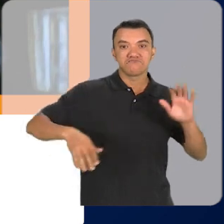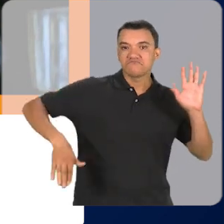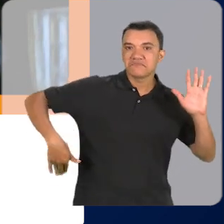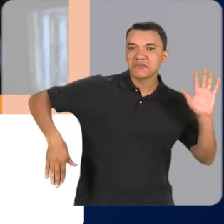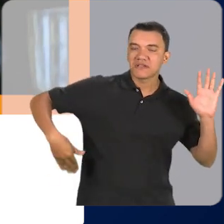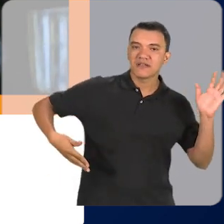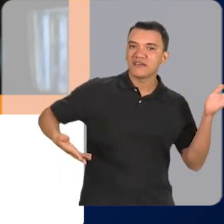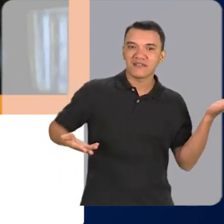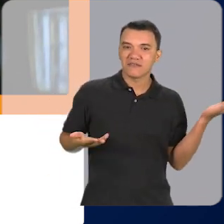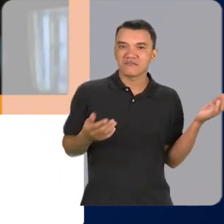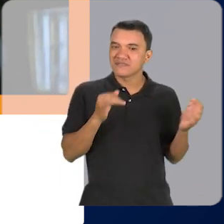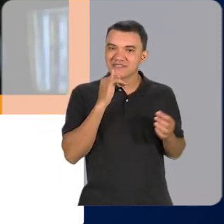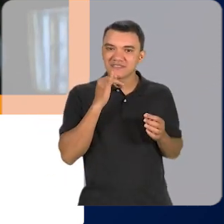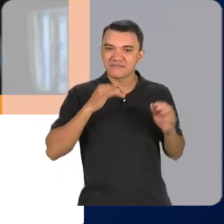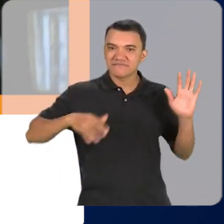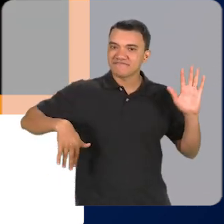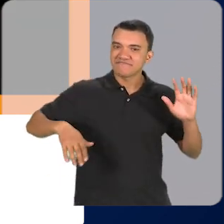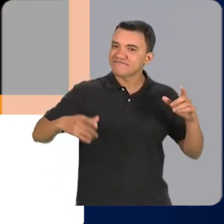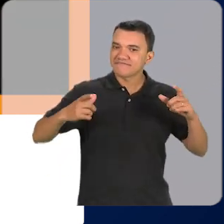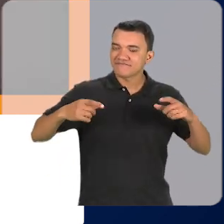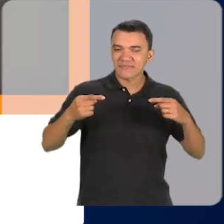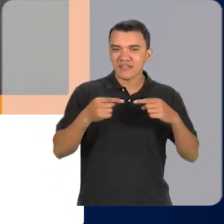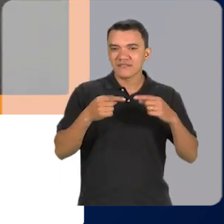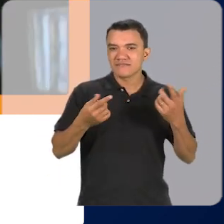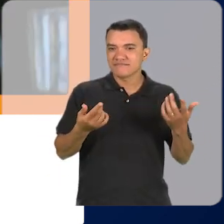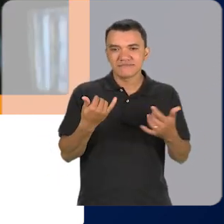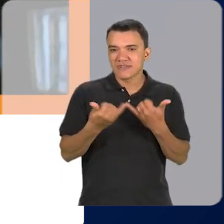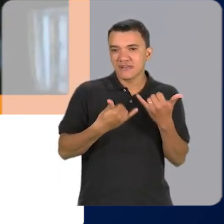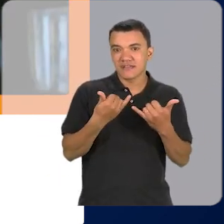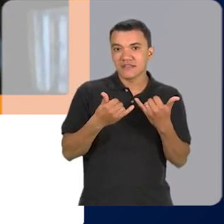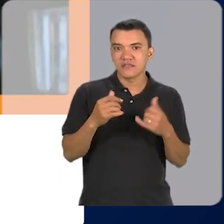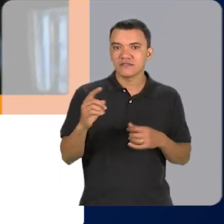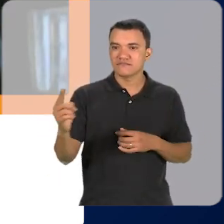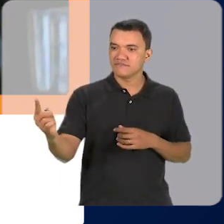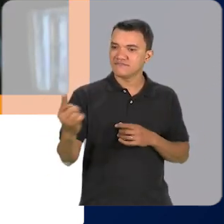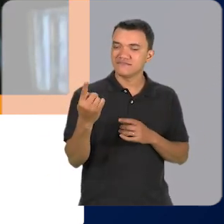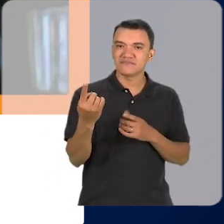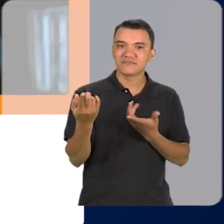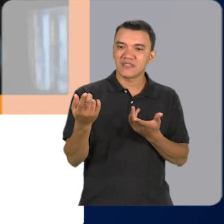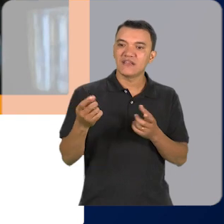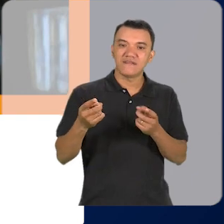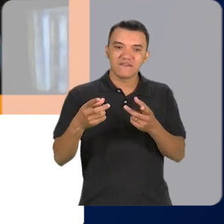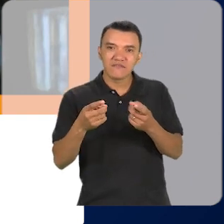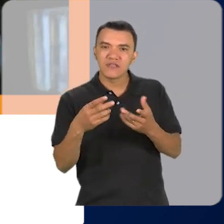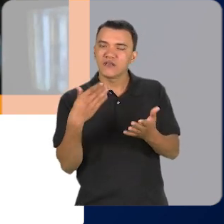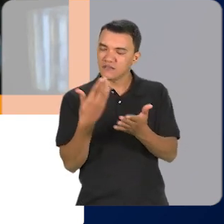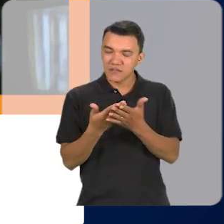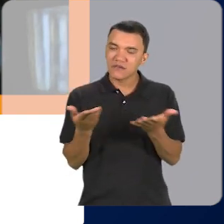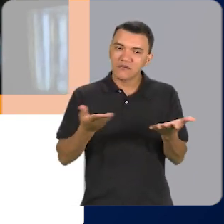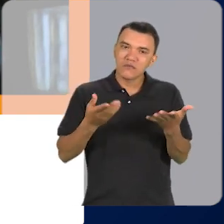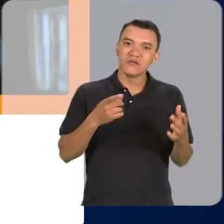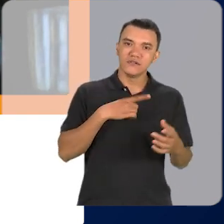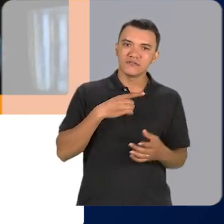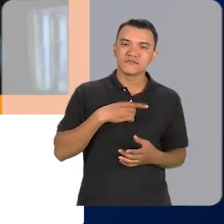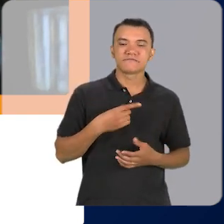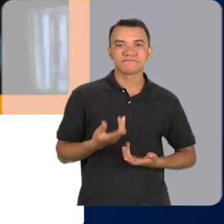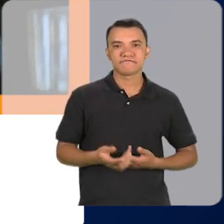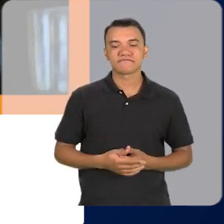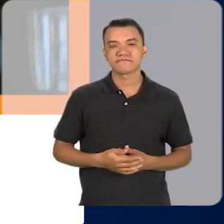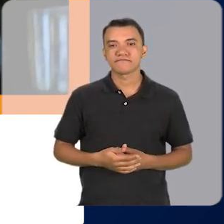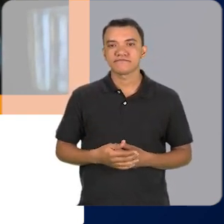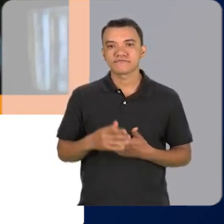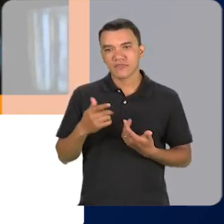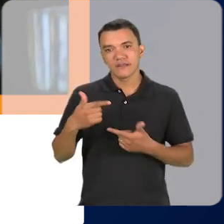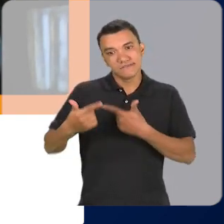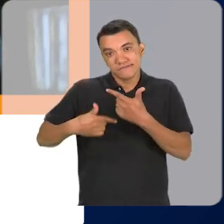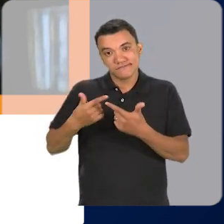mesmo, né, na própria praia, um espaço, né, de lazer, e a gente se depara com esses vendedores até hoje, né, fazendo isso. É uma forma